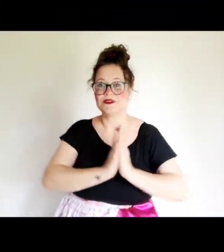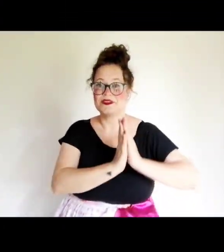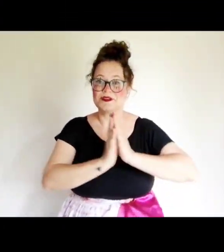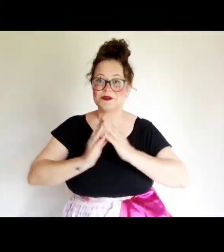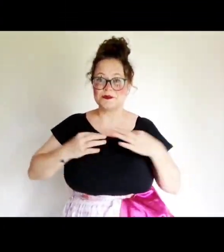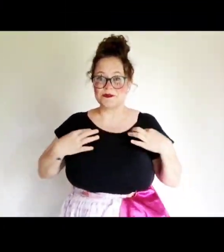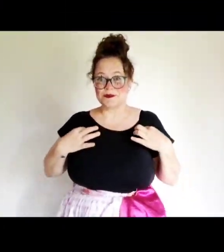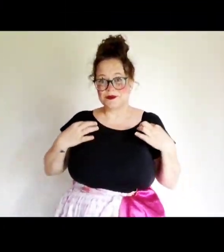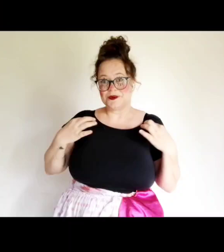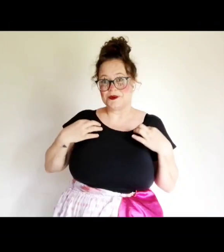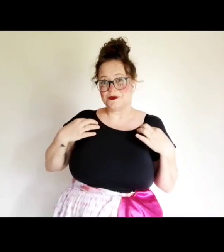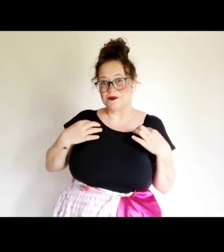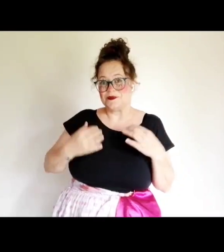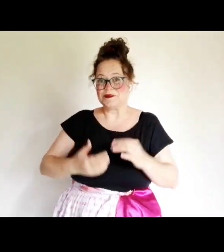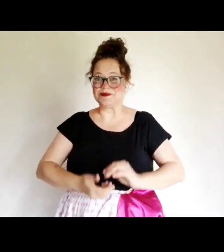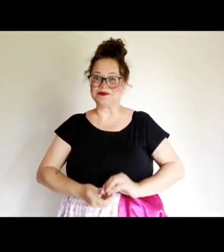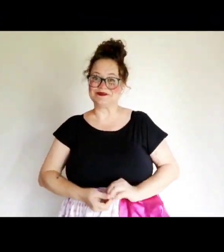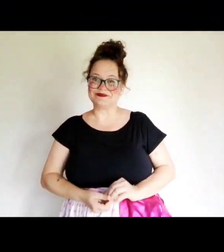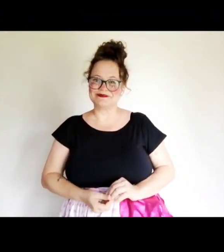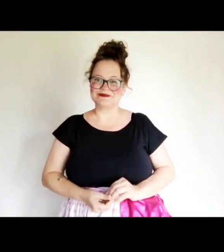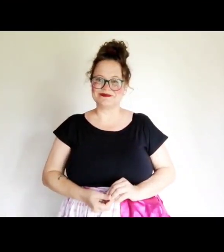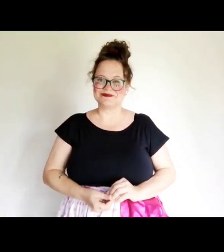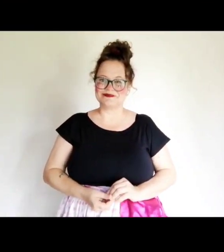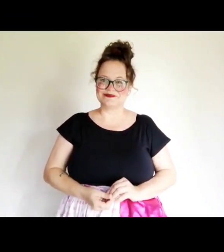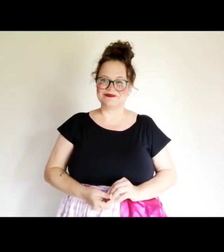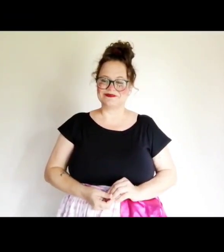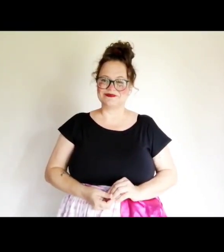Boneca de pano.